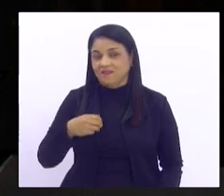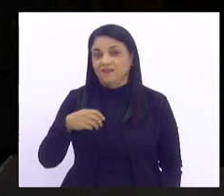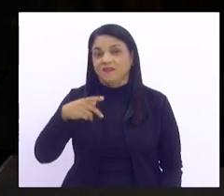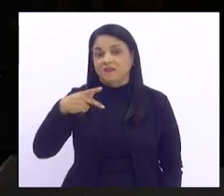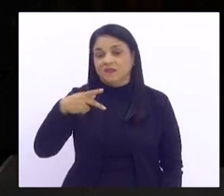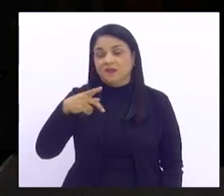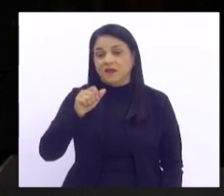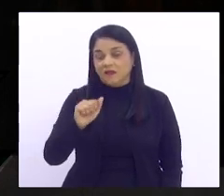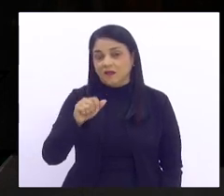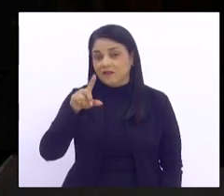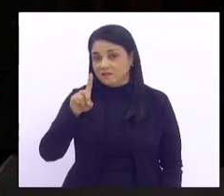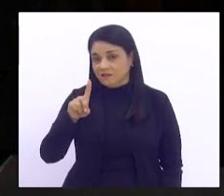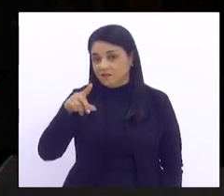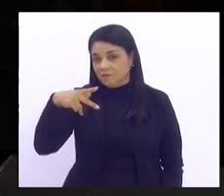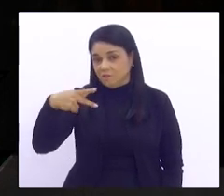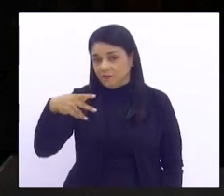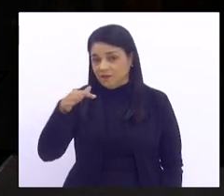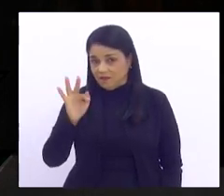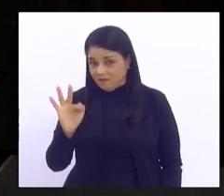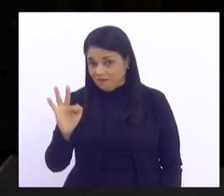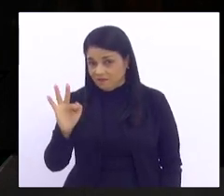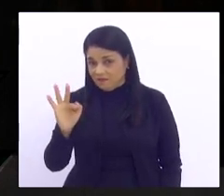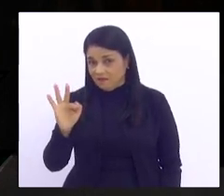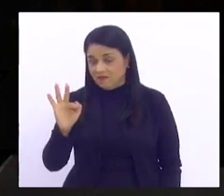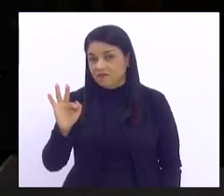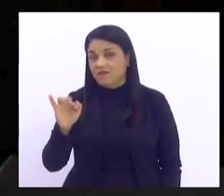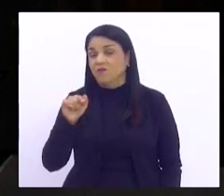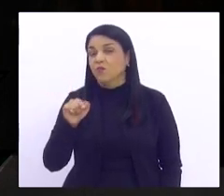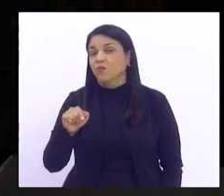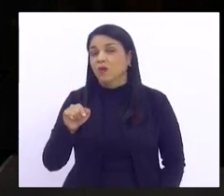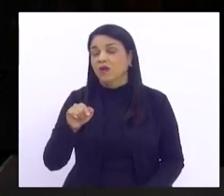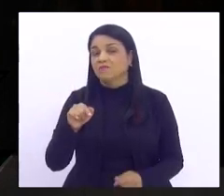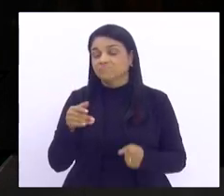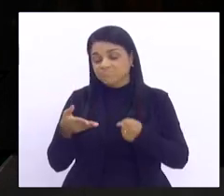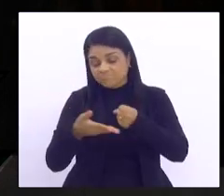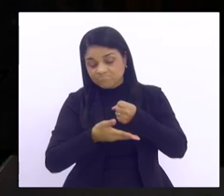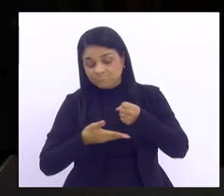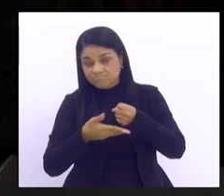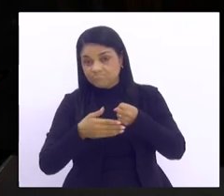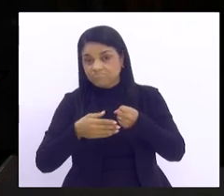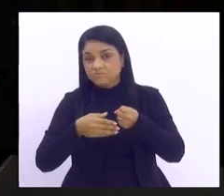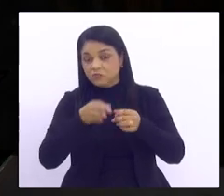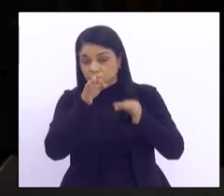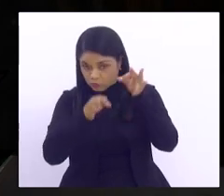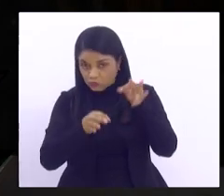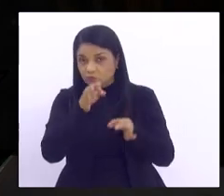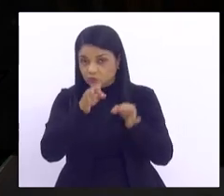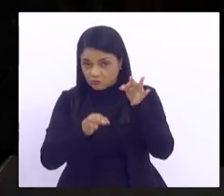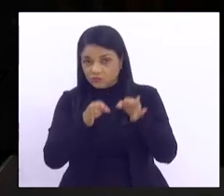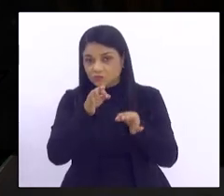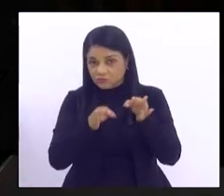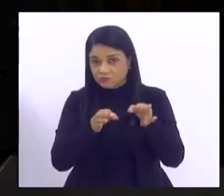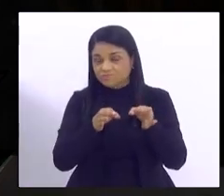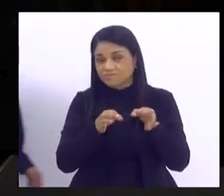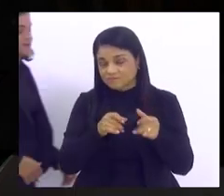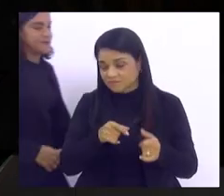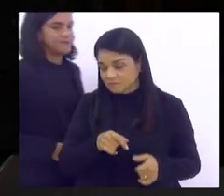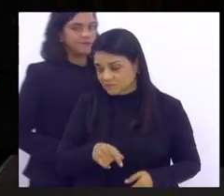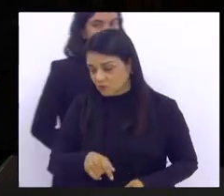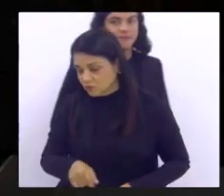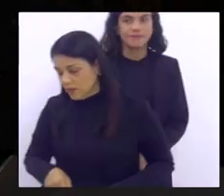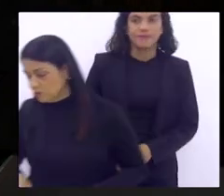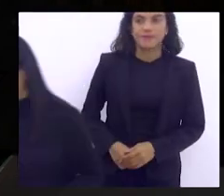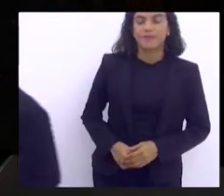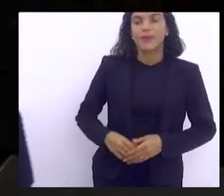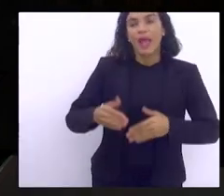a depender de que, se esses fundamentos forem julgados procedentes, certamente,